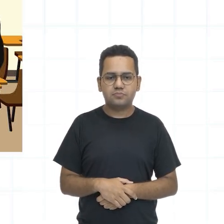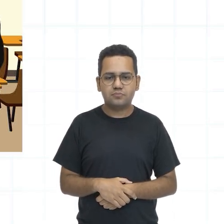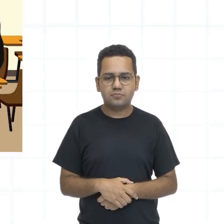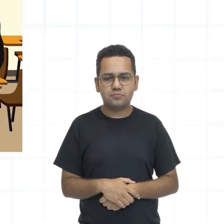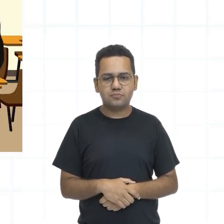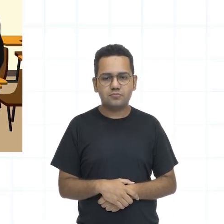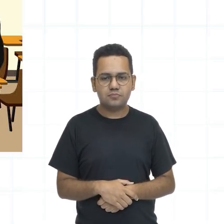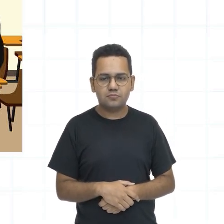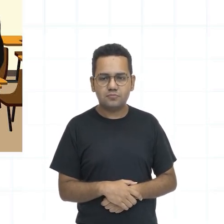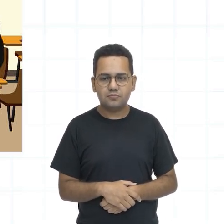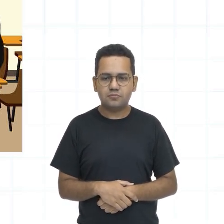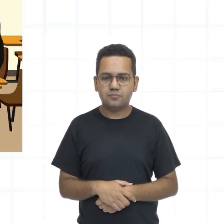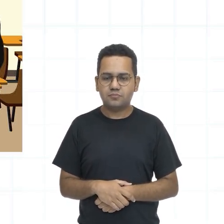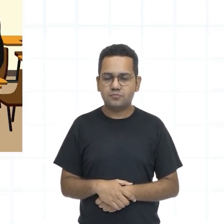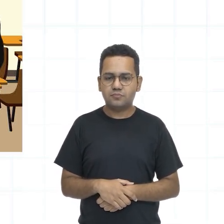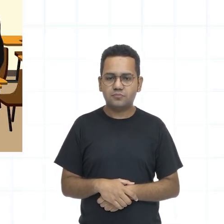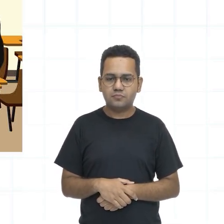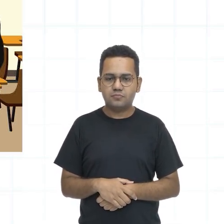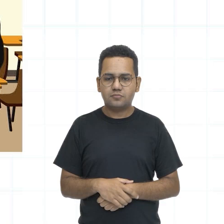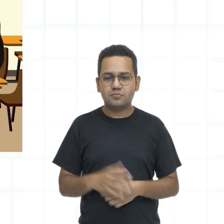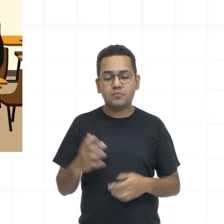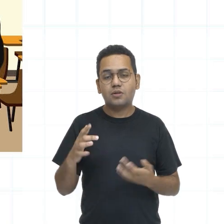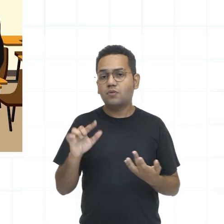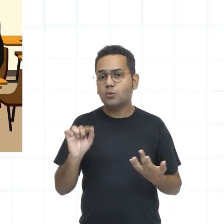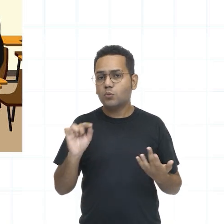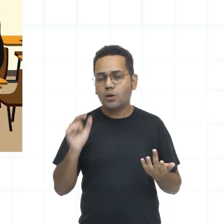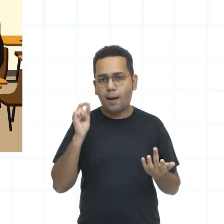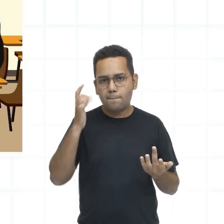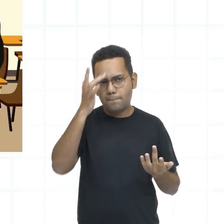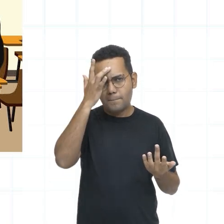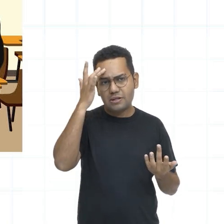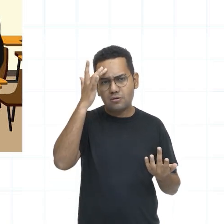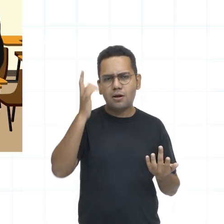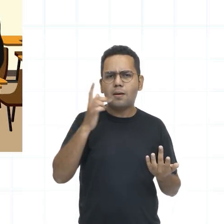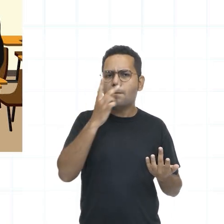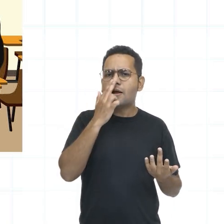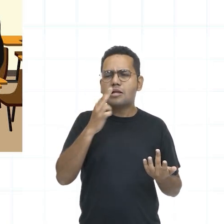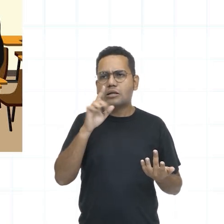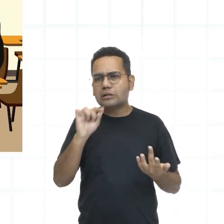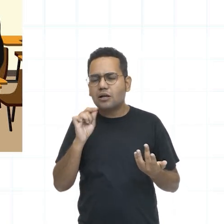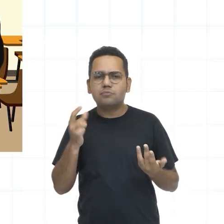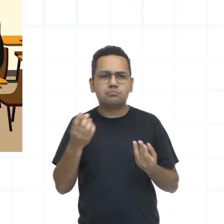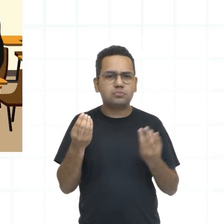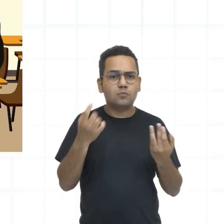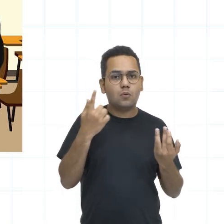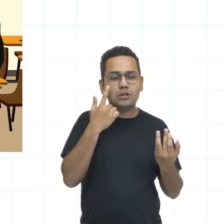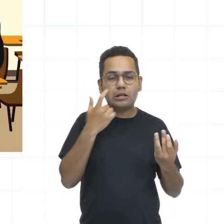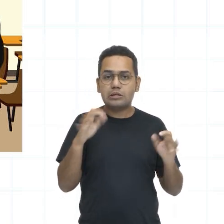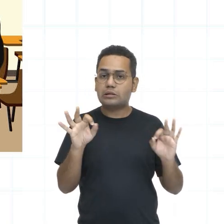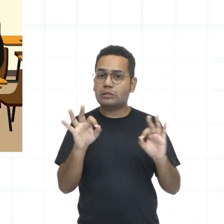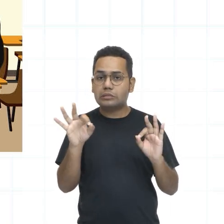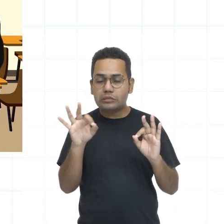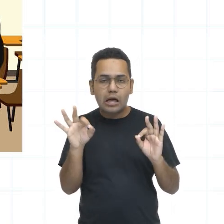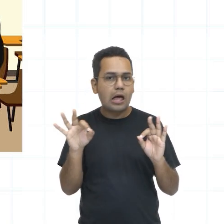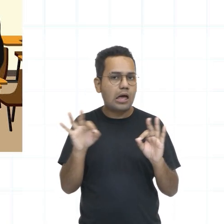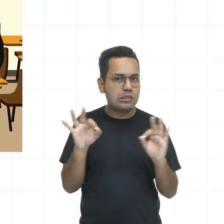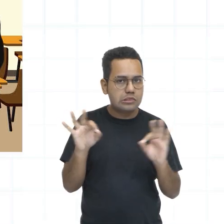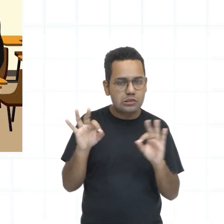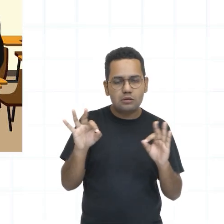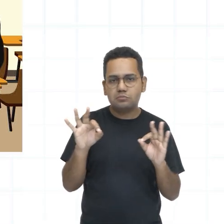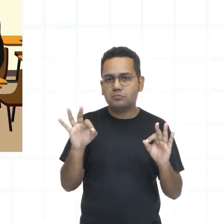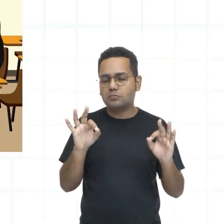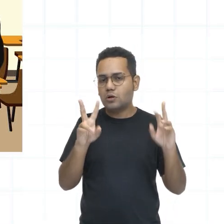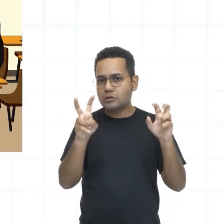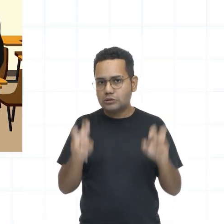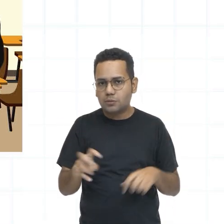O nosso personagem ali que estava totalmente entediado está falando ali, né, então ali é uma linguagem verbal. E diante dele,